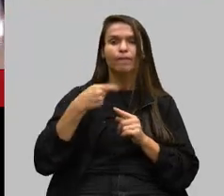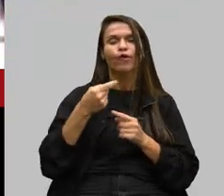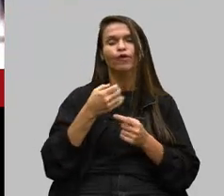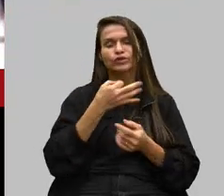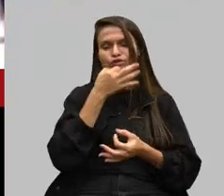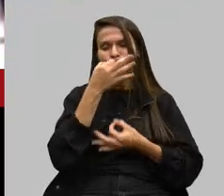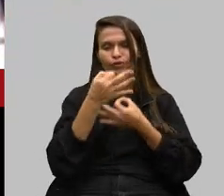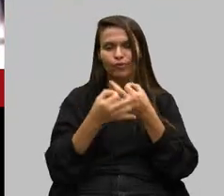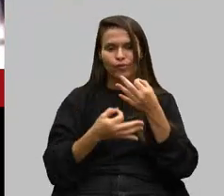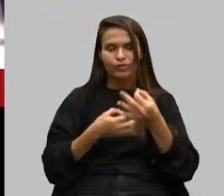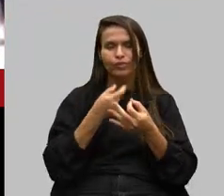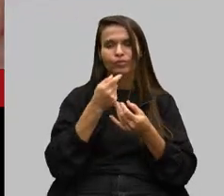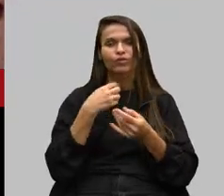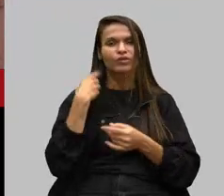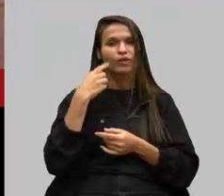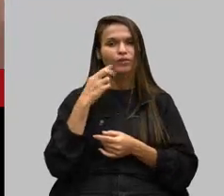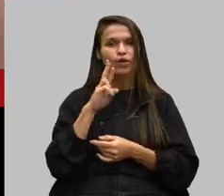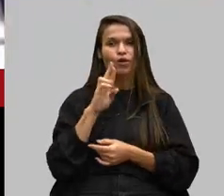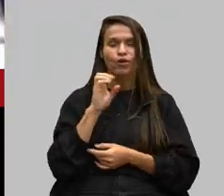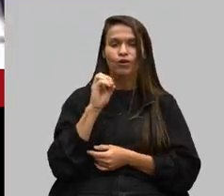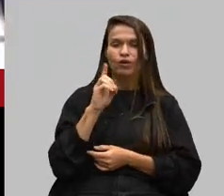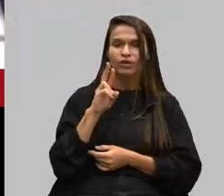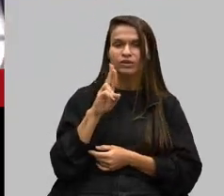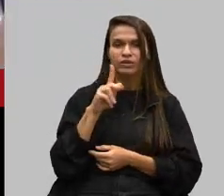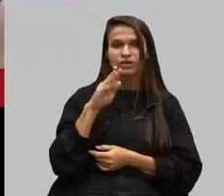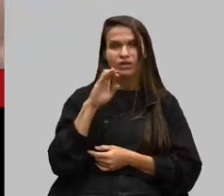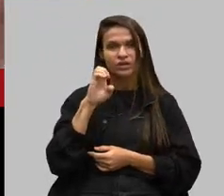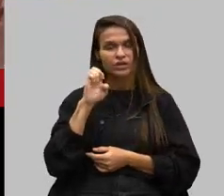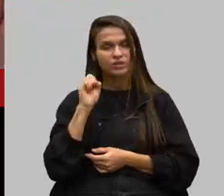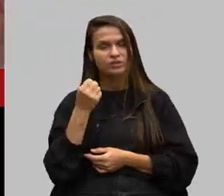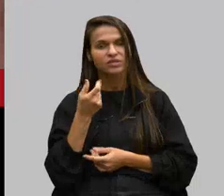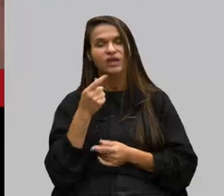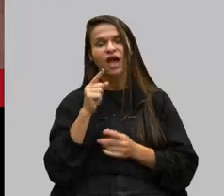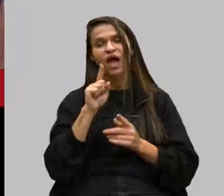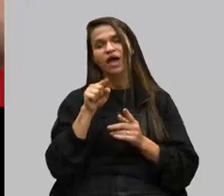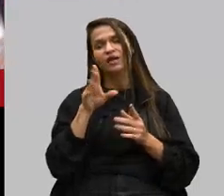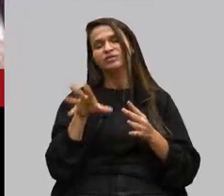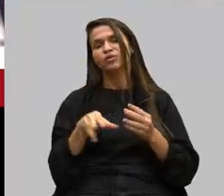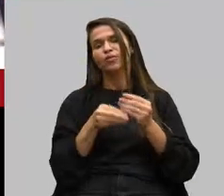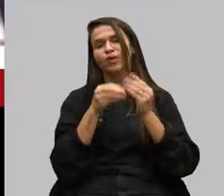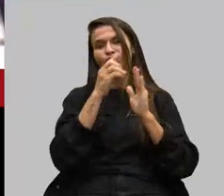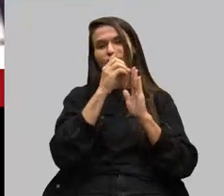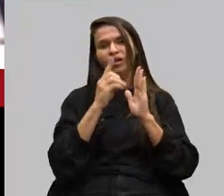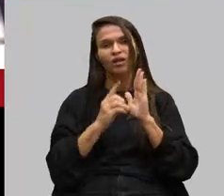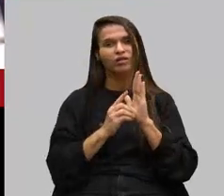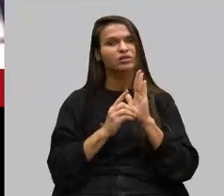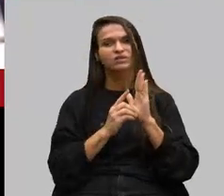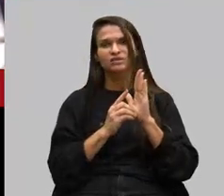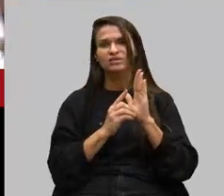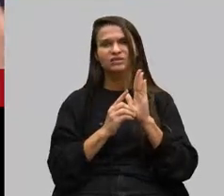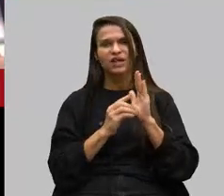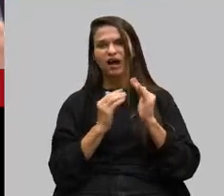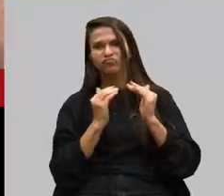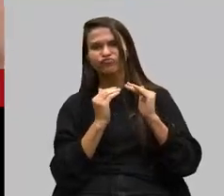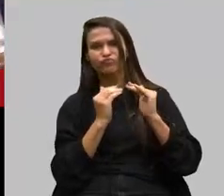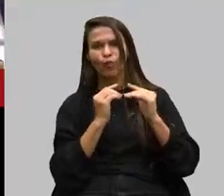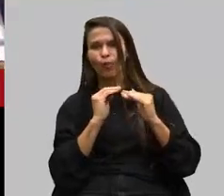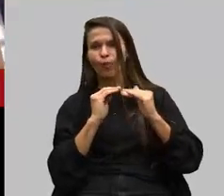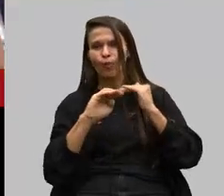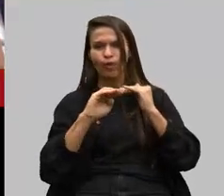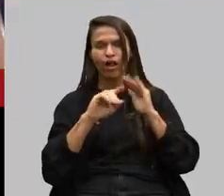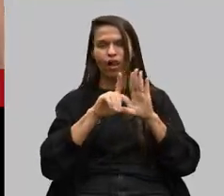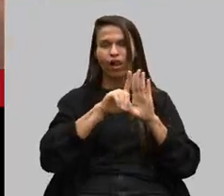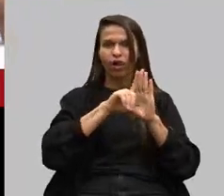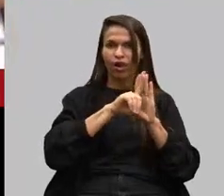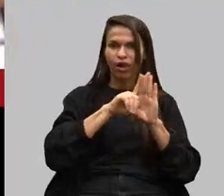pro pro Deputado Rodrigues que essa atribuição ela o decreto extrapolou a lei né acrescentou uma atribuição a